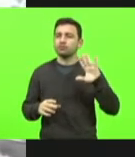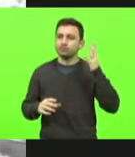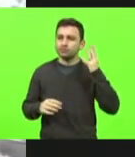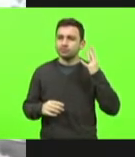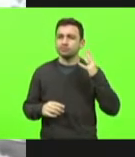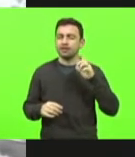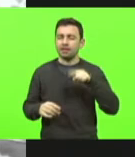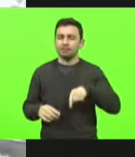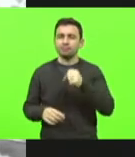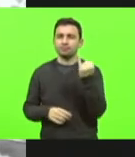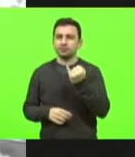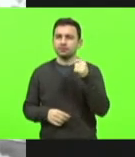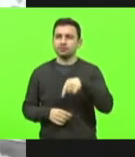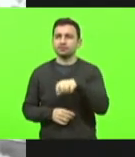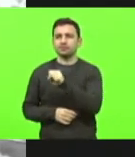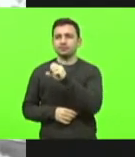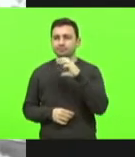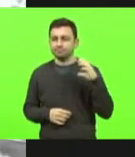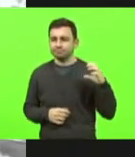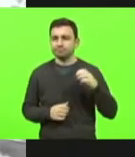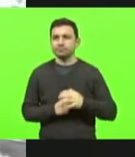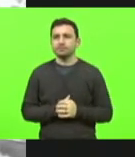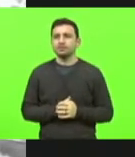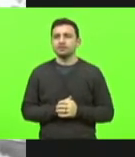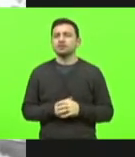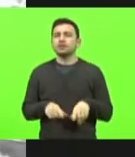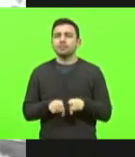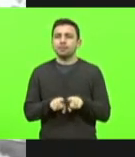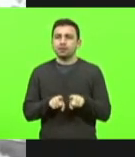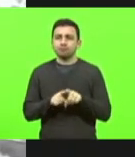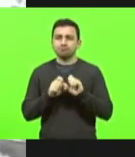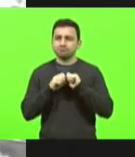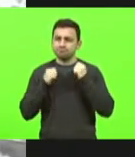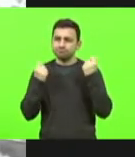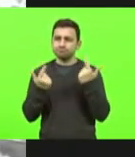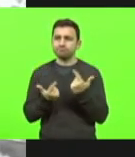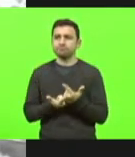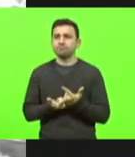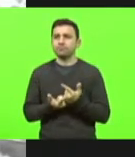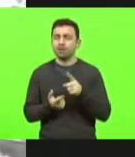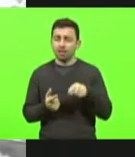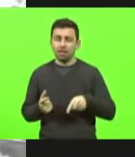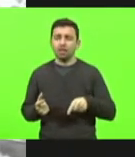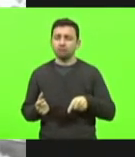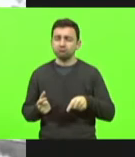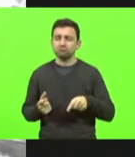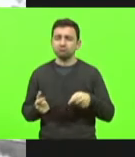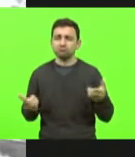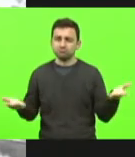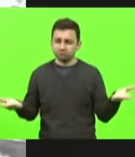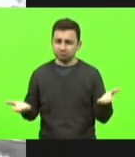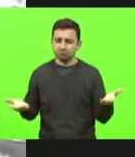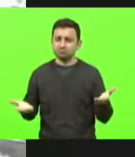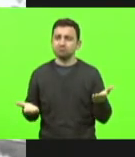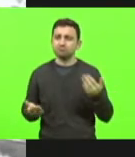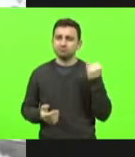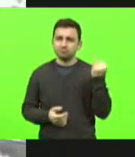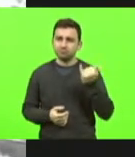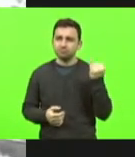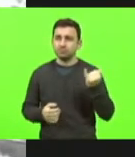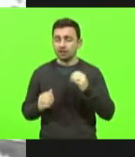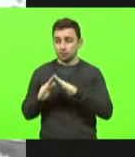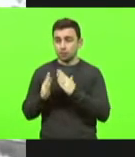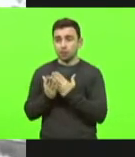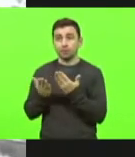da Assembleia também. Hoje é talvez um dos eventos mais importantes. E a escola tem sido parceira